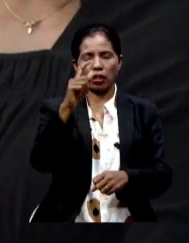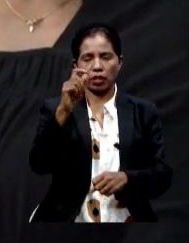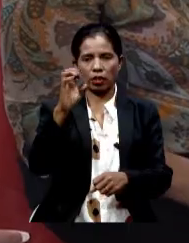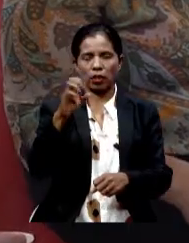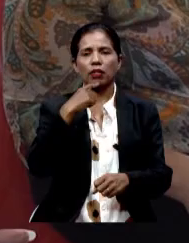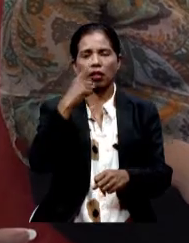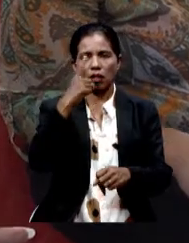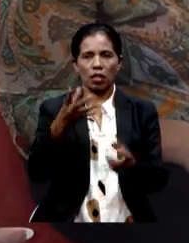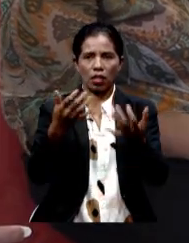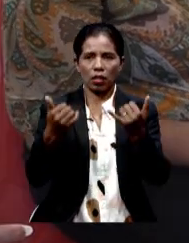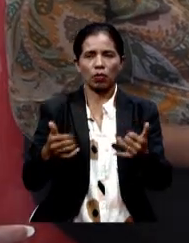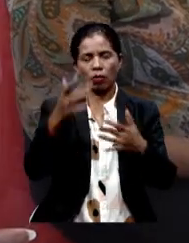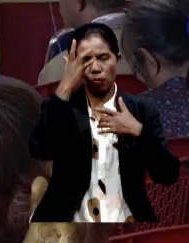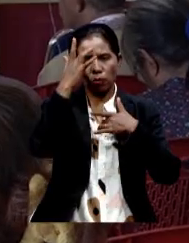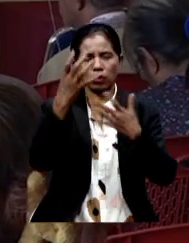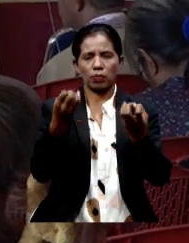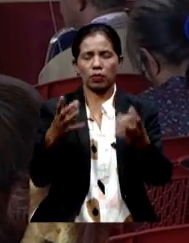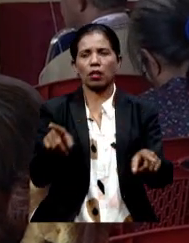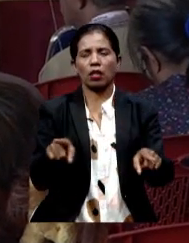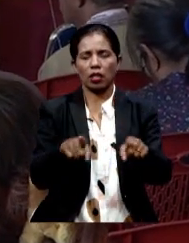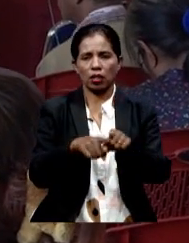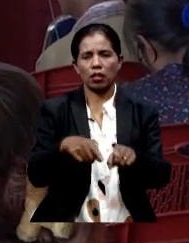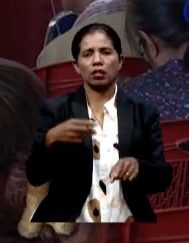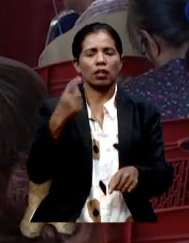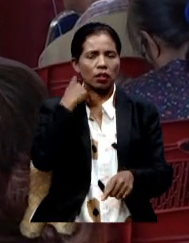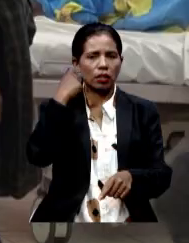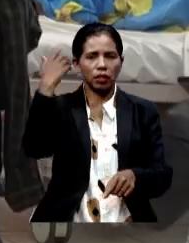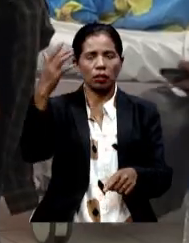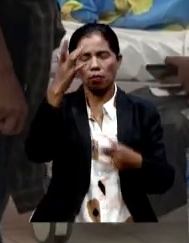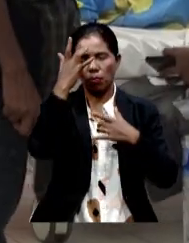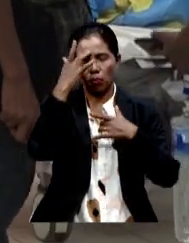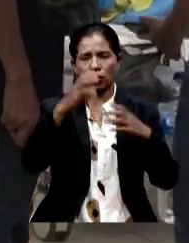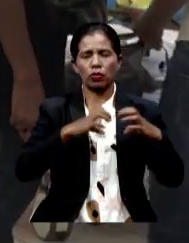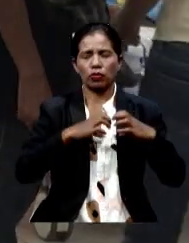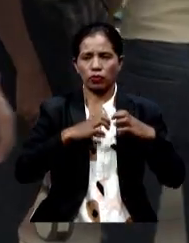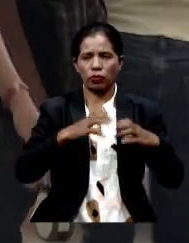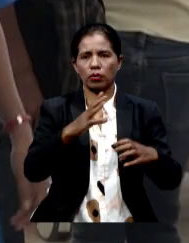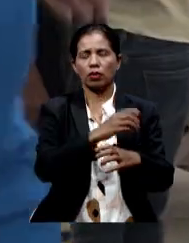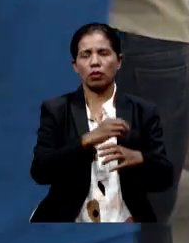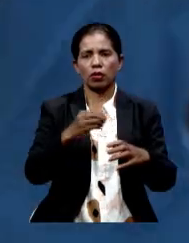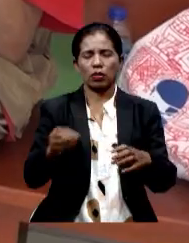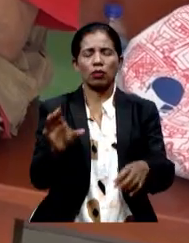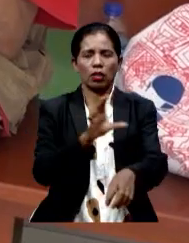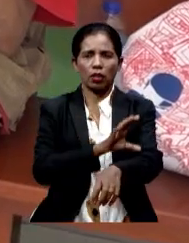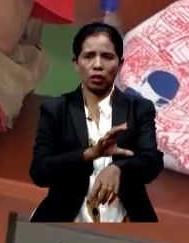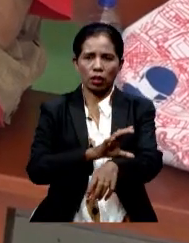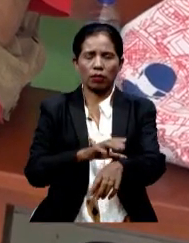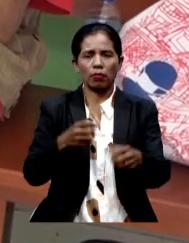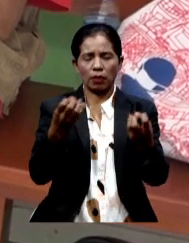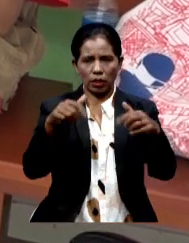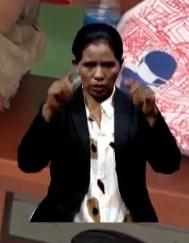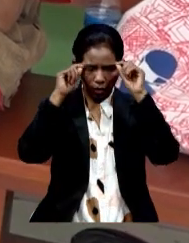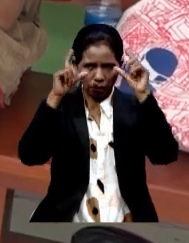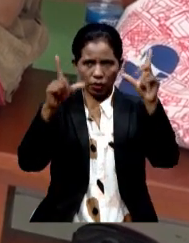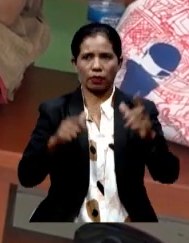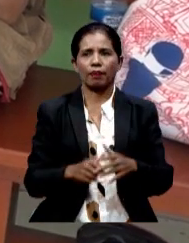Sateten, dada unê moras crônico hanesan hipertensão, moras fuan diabetes no cancro domina a Timor-Leste. Quase